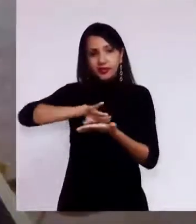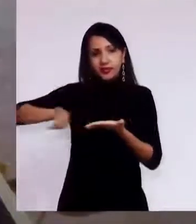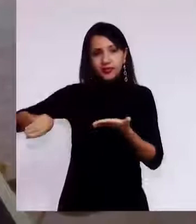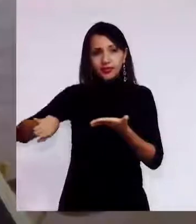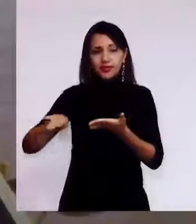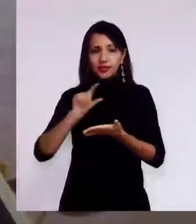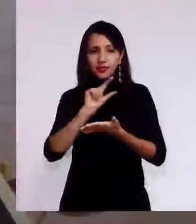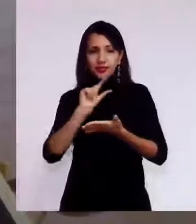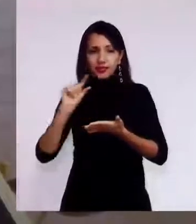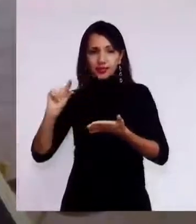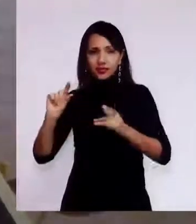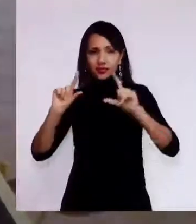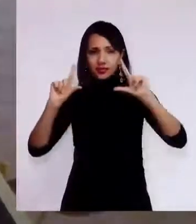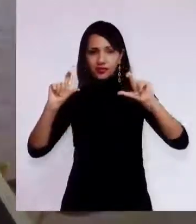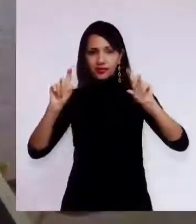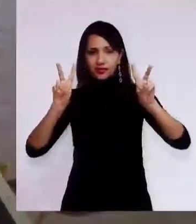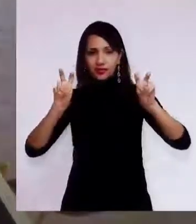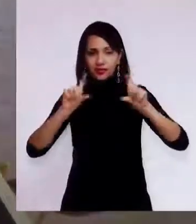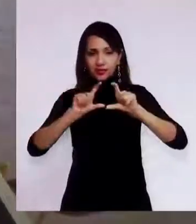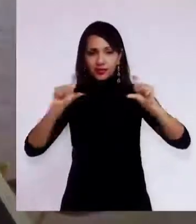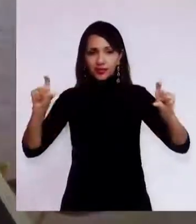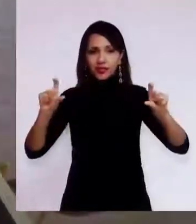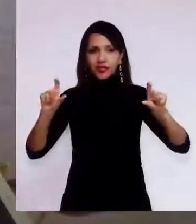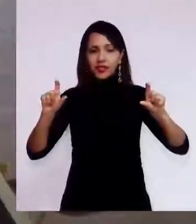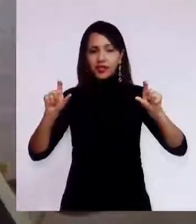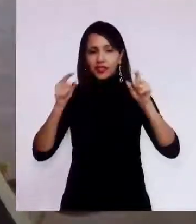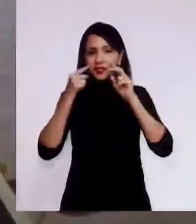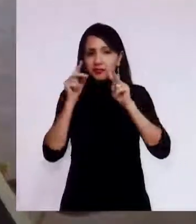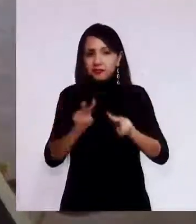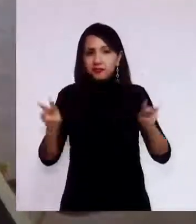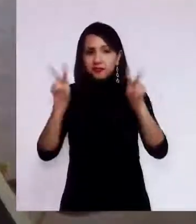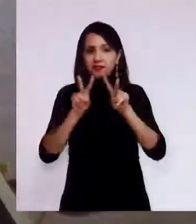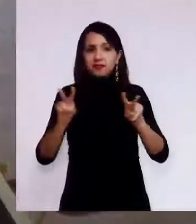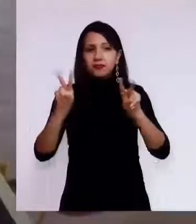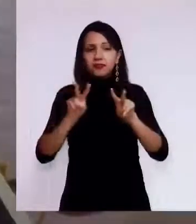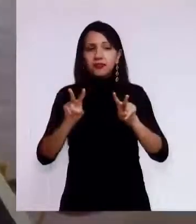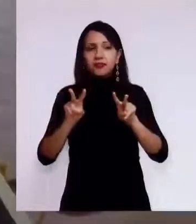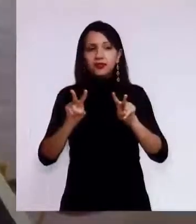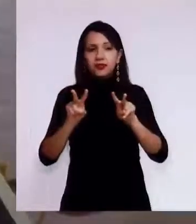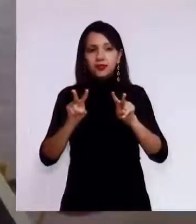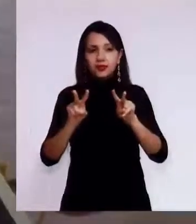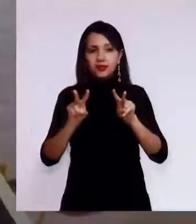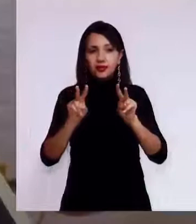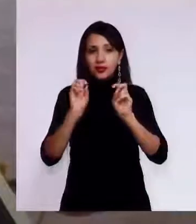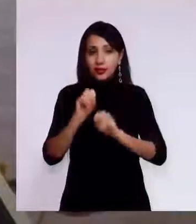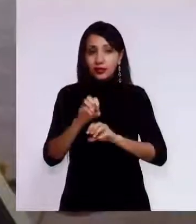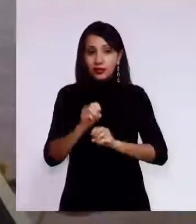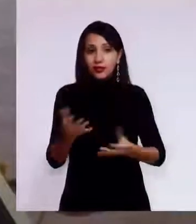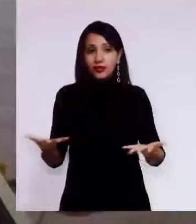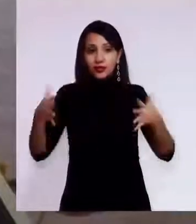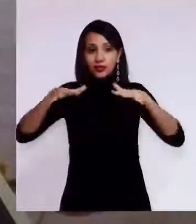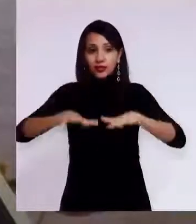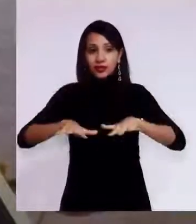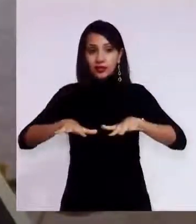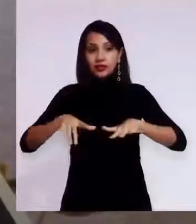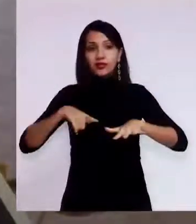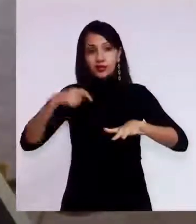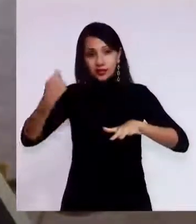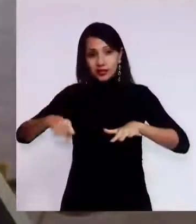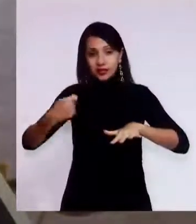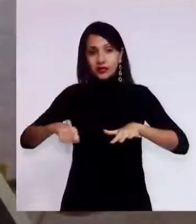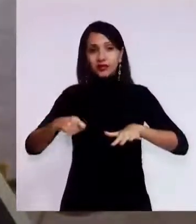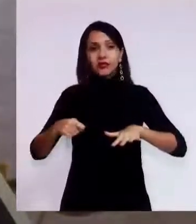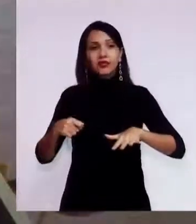política o termo na perspectiva da educação inclusiva. Isso já diz muito sobre o que se pretende. Trata-se de um revisionismo e